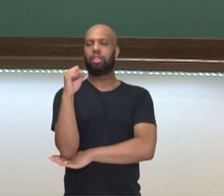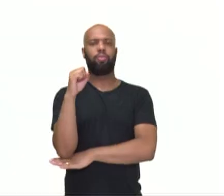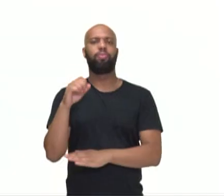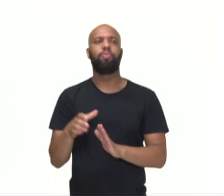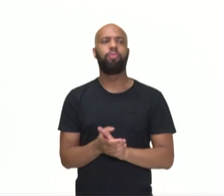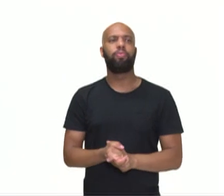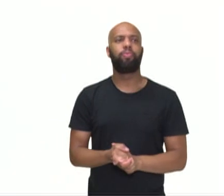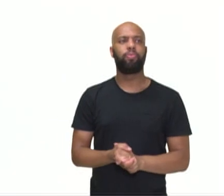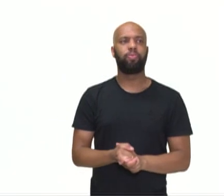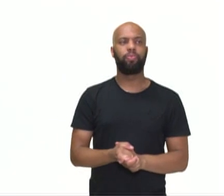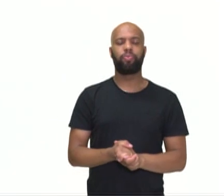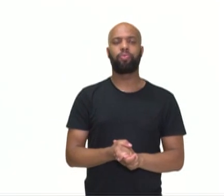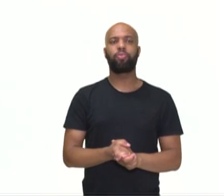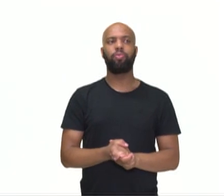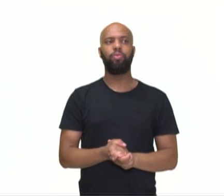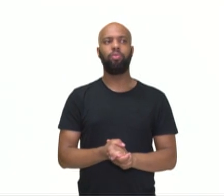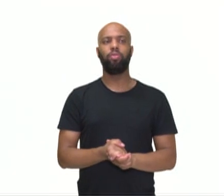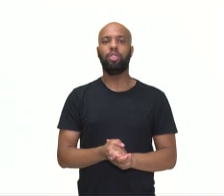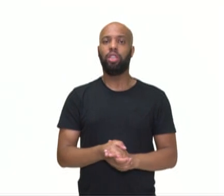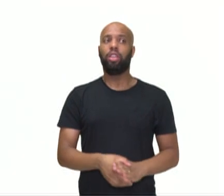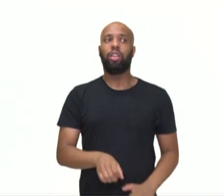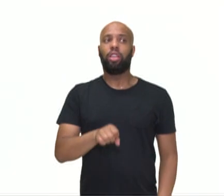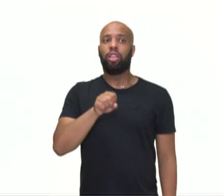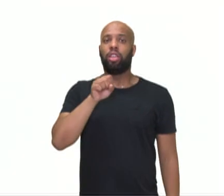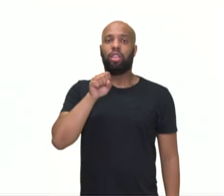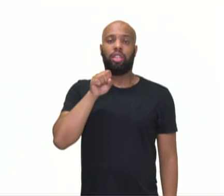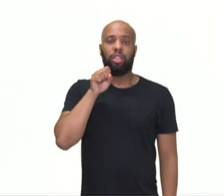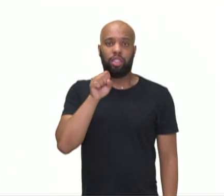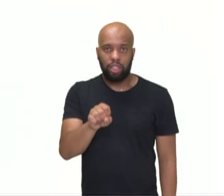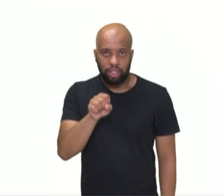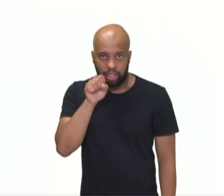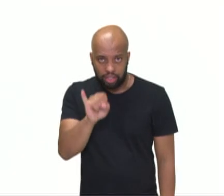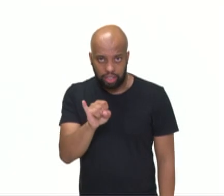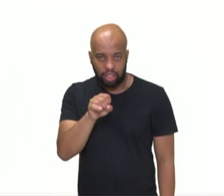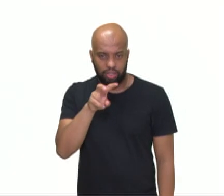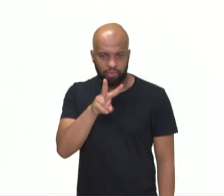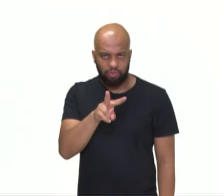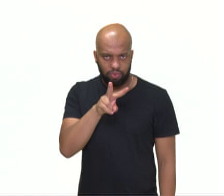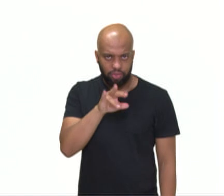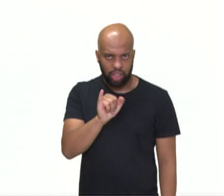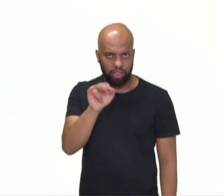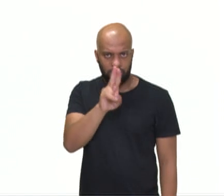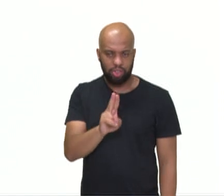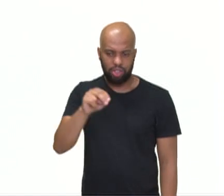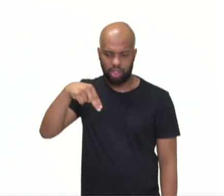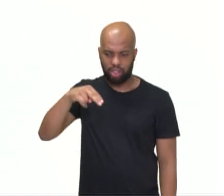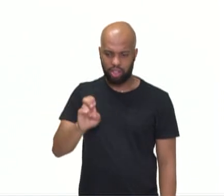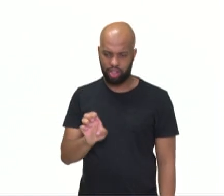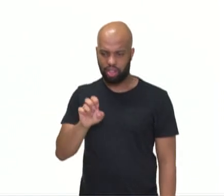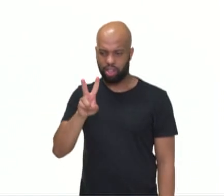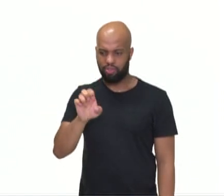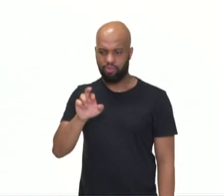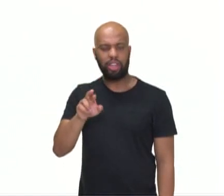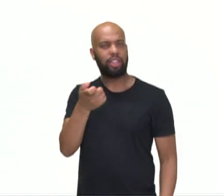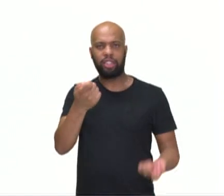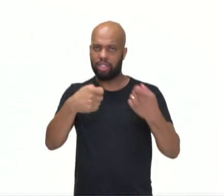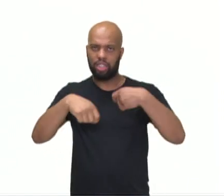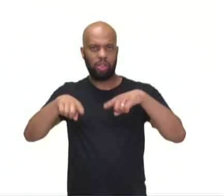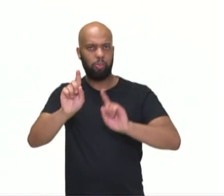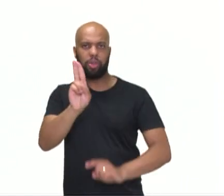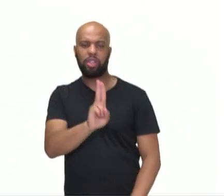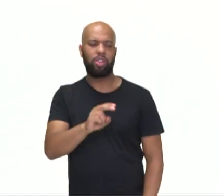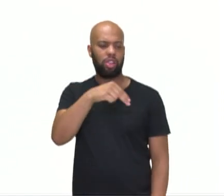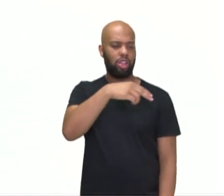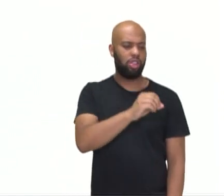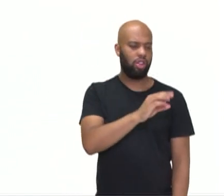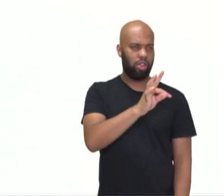nós não vamos usá-lo na frase, não vamos pôr auxiliar not na frase. Então vejam, he never